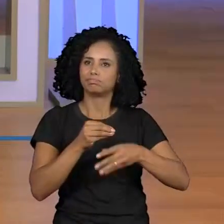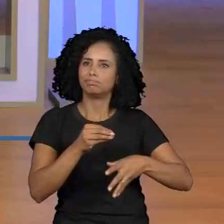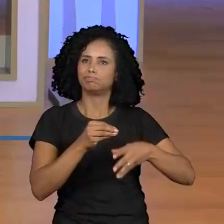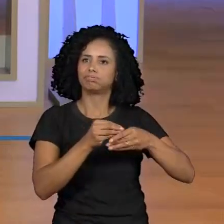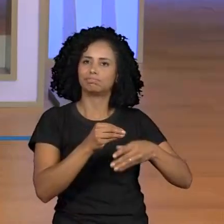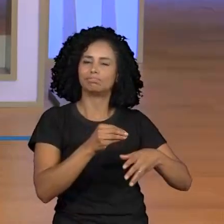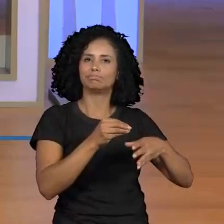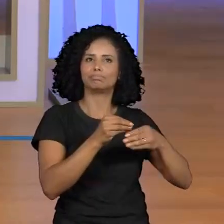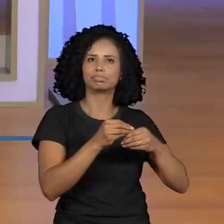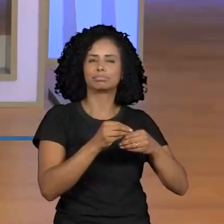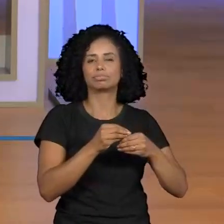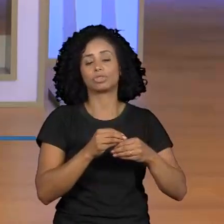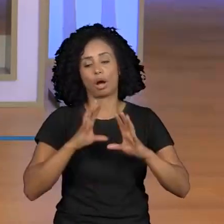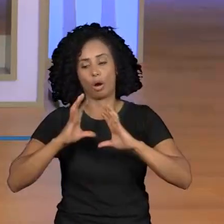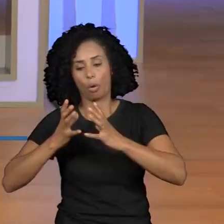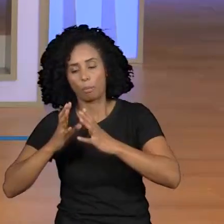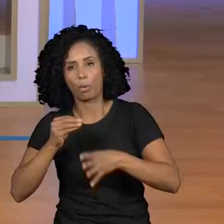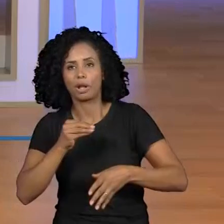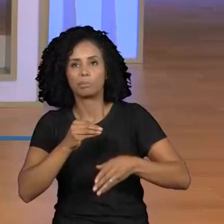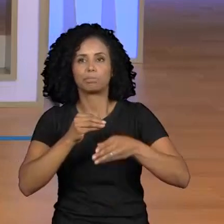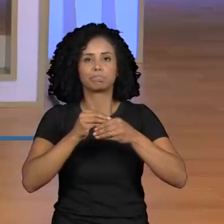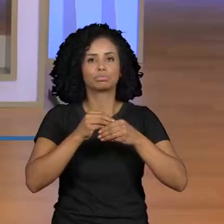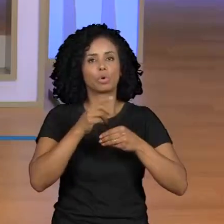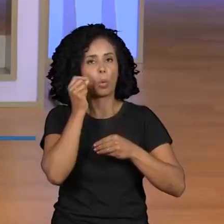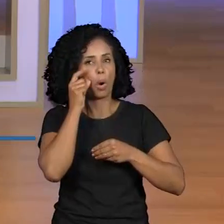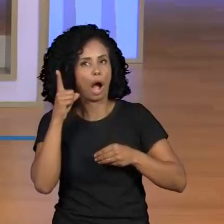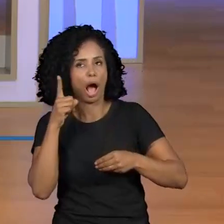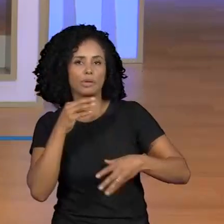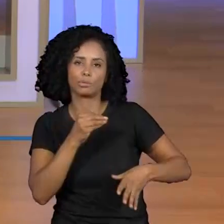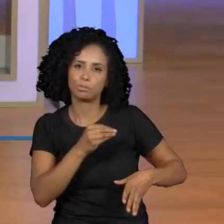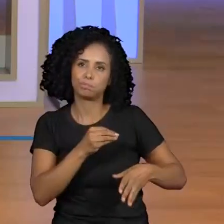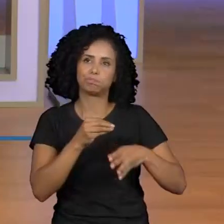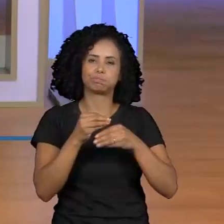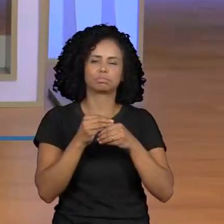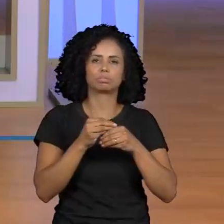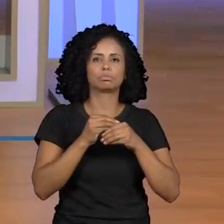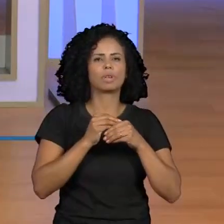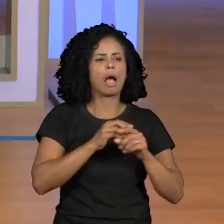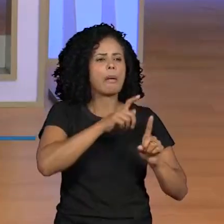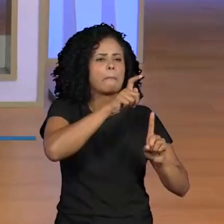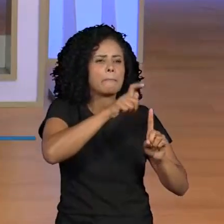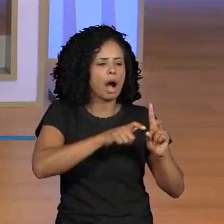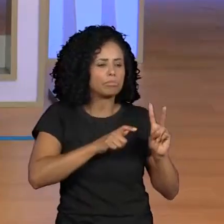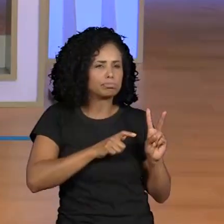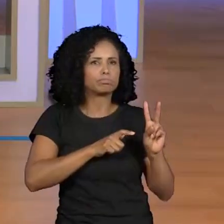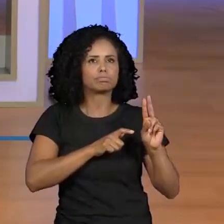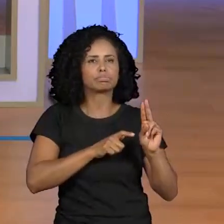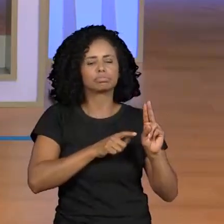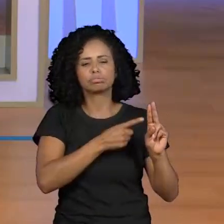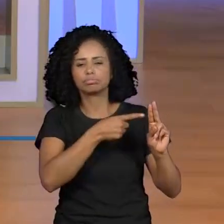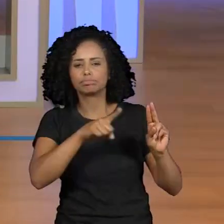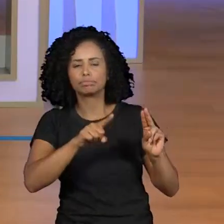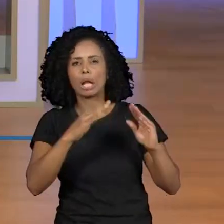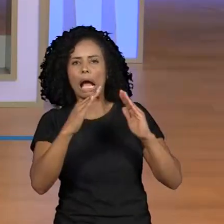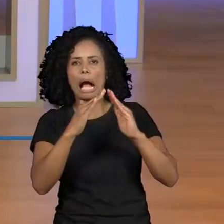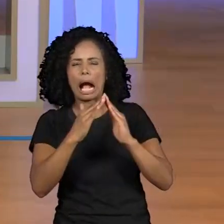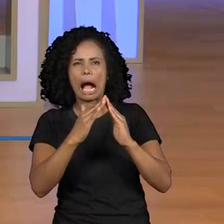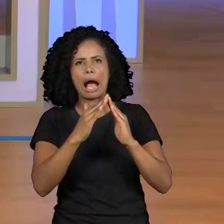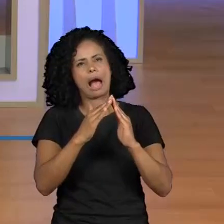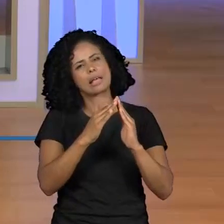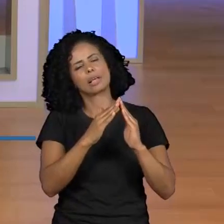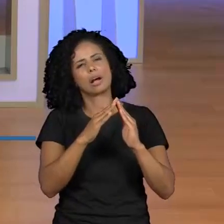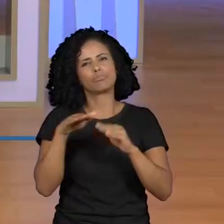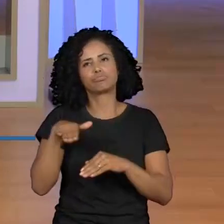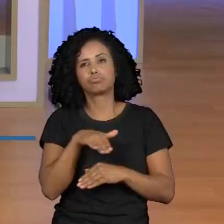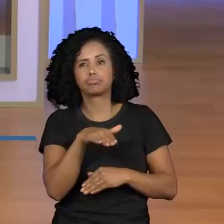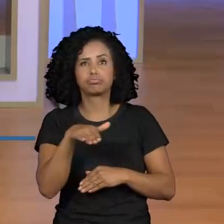eles estavam, os nossos personagens lá na casa, tudo se apagou. Quando acendeu, eles foram para a porta, mas a